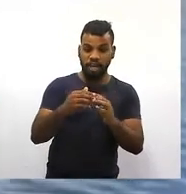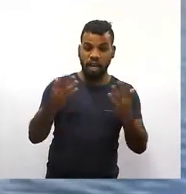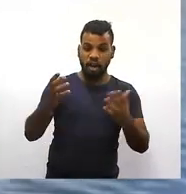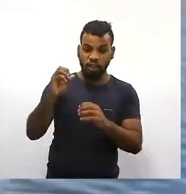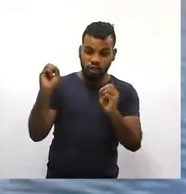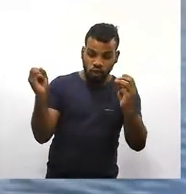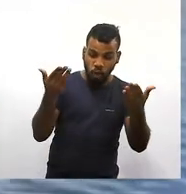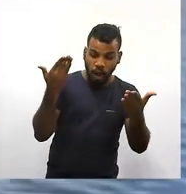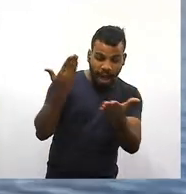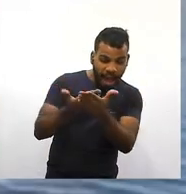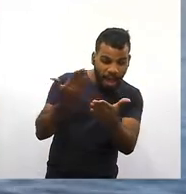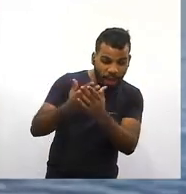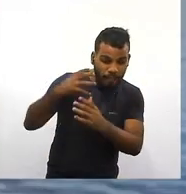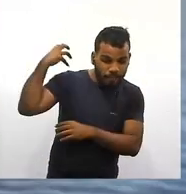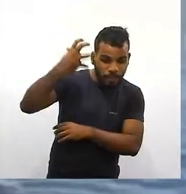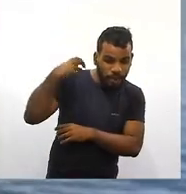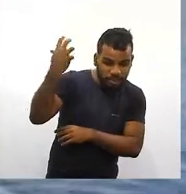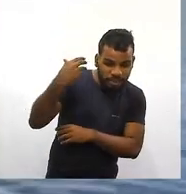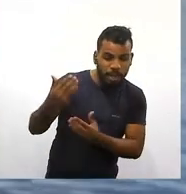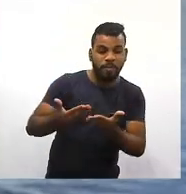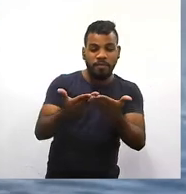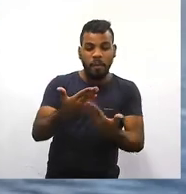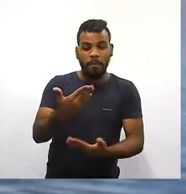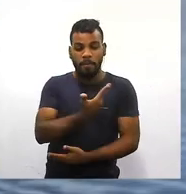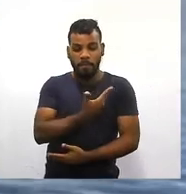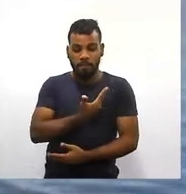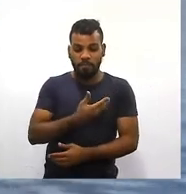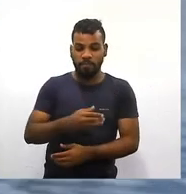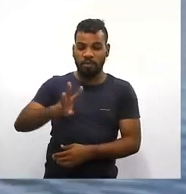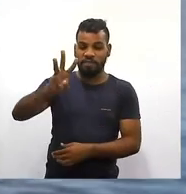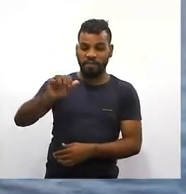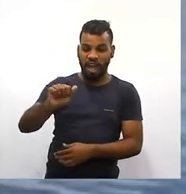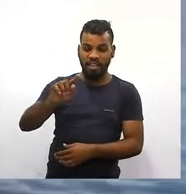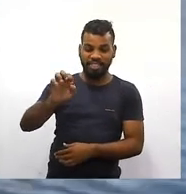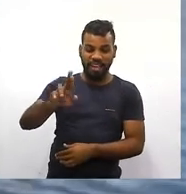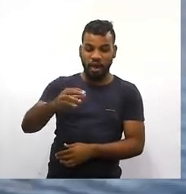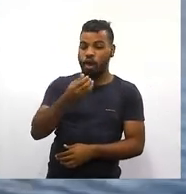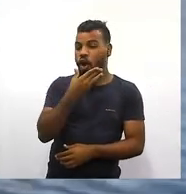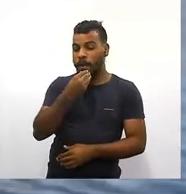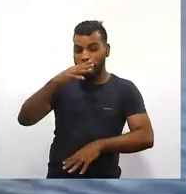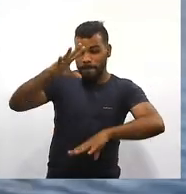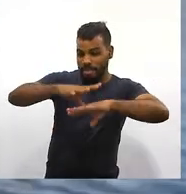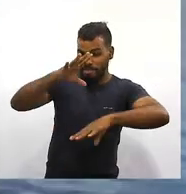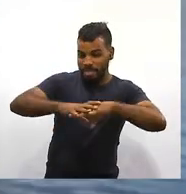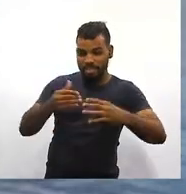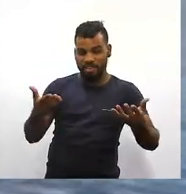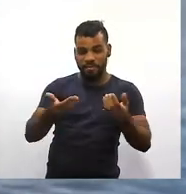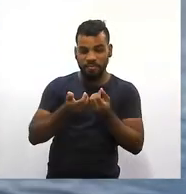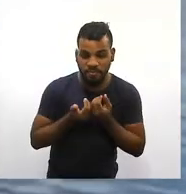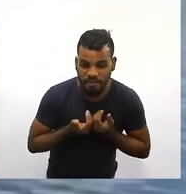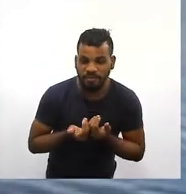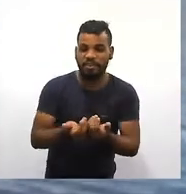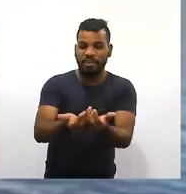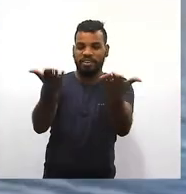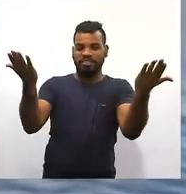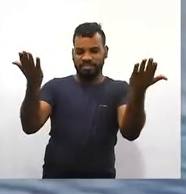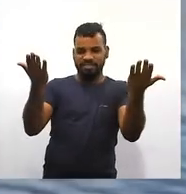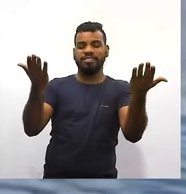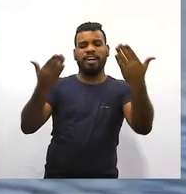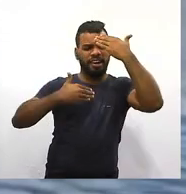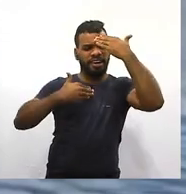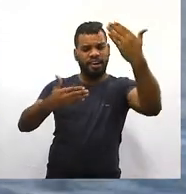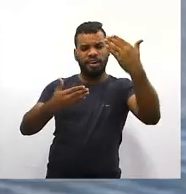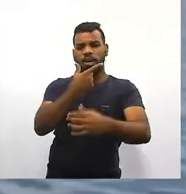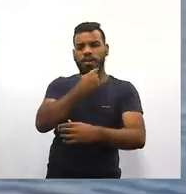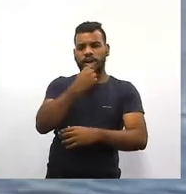aula musical com o meu amigo Walter, o cara da matemática. Vou me despedindo, agradecendo a audiência, agradecendo aos meninos